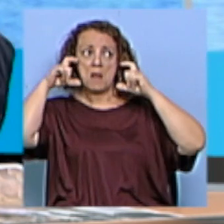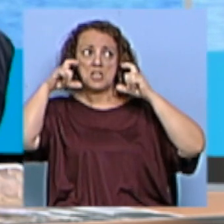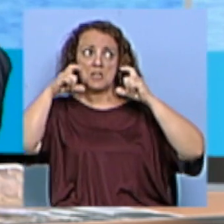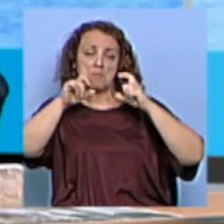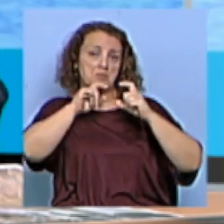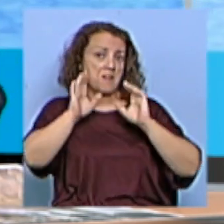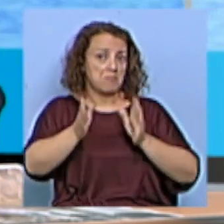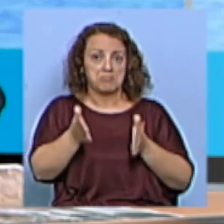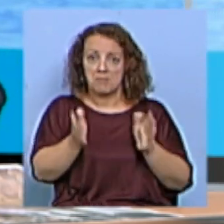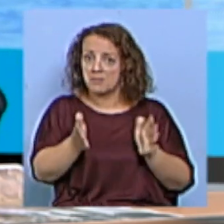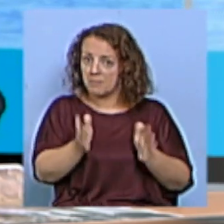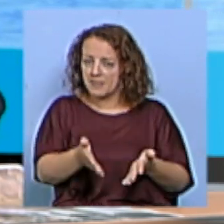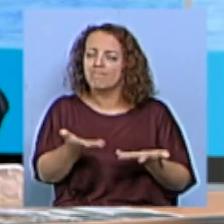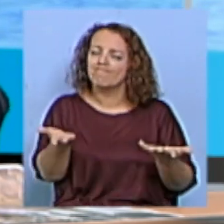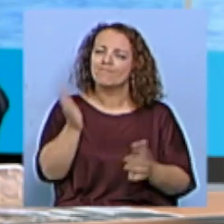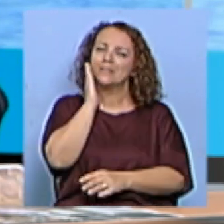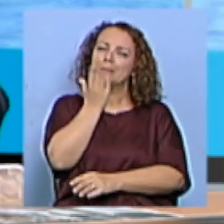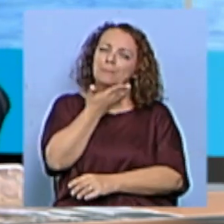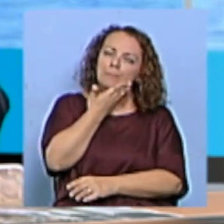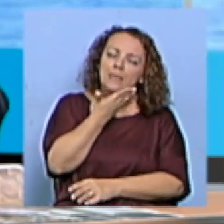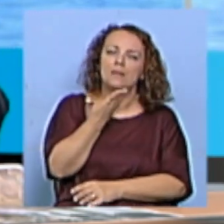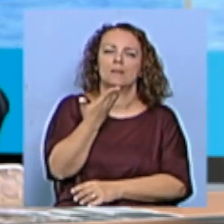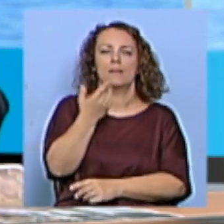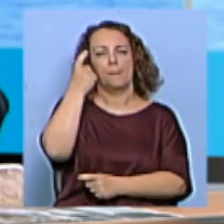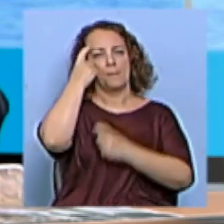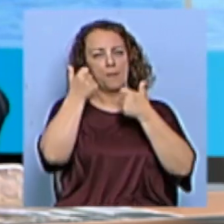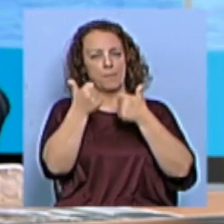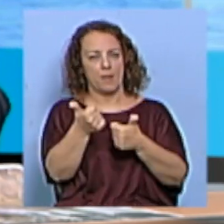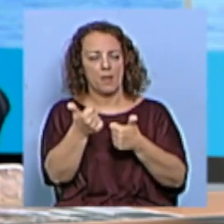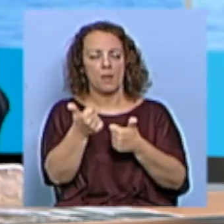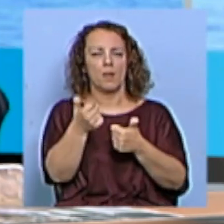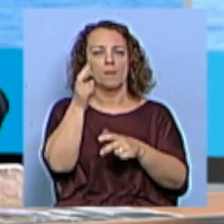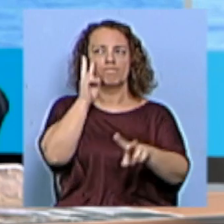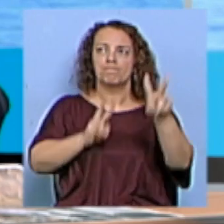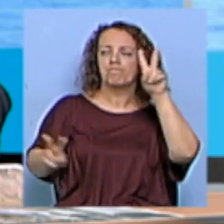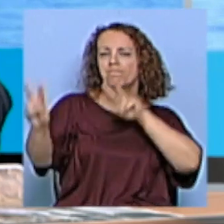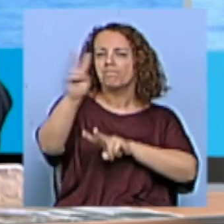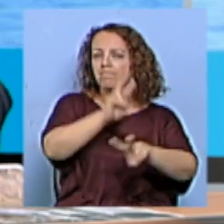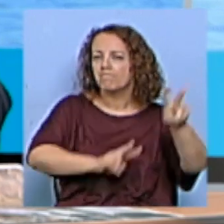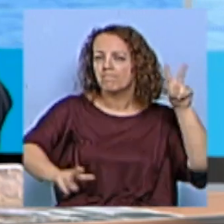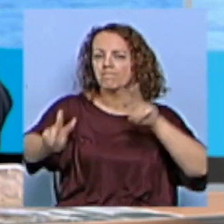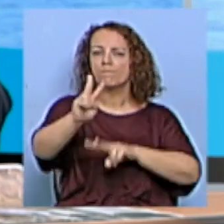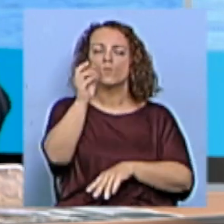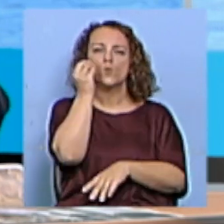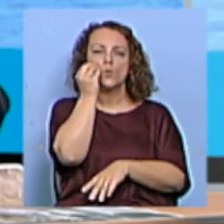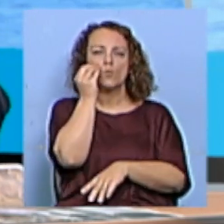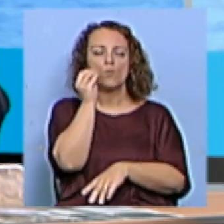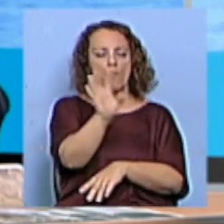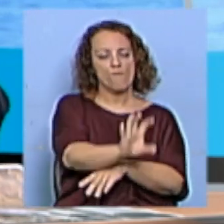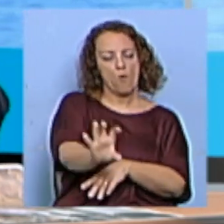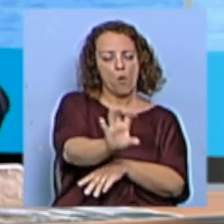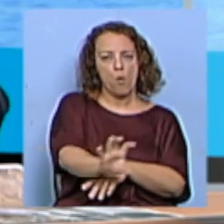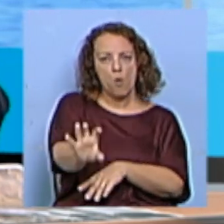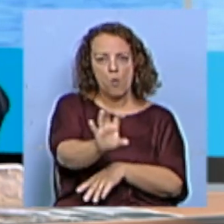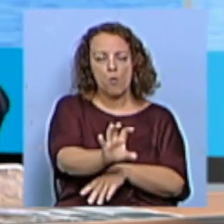sentido. Portanto, tudo tem a ver com muito bom senso, olhar para a disposição e os dispositivos